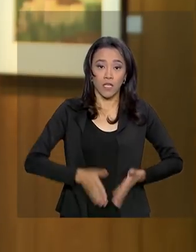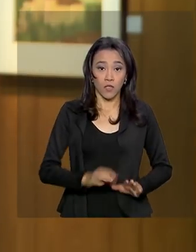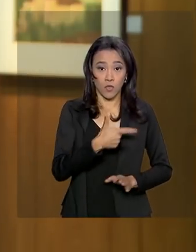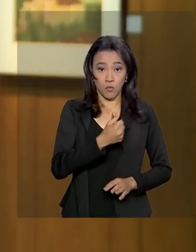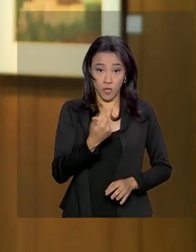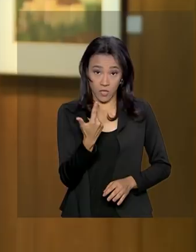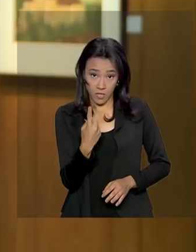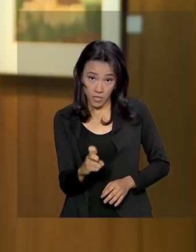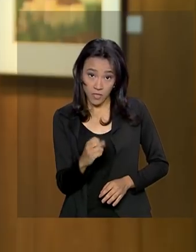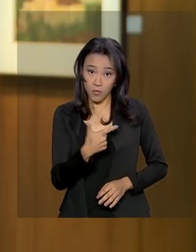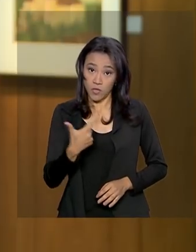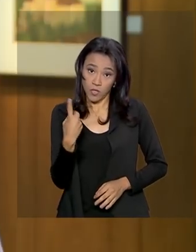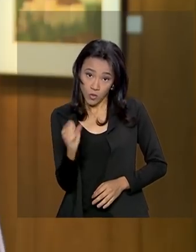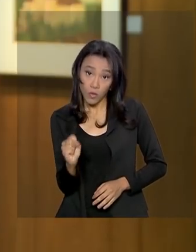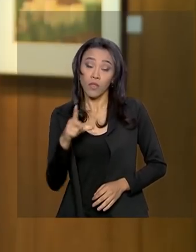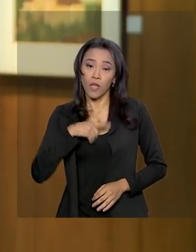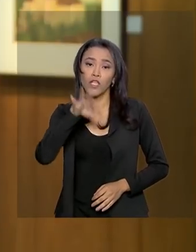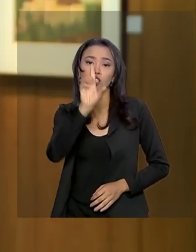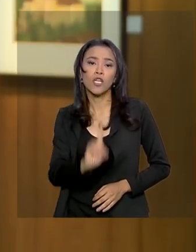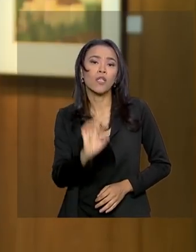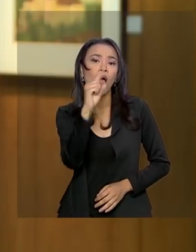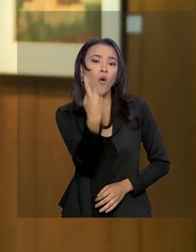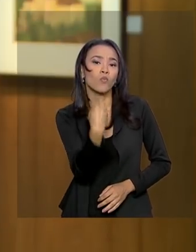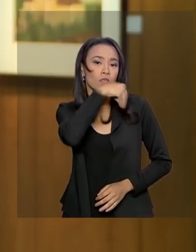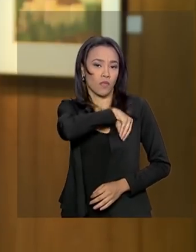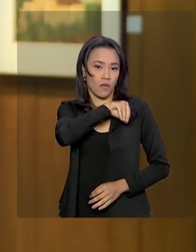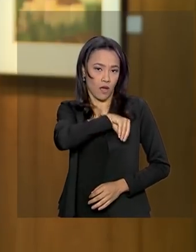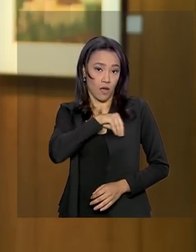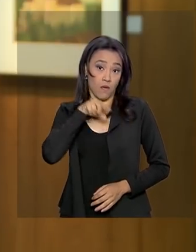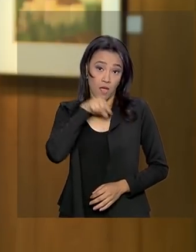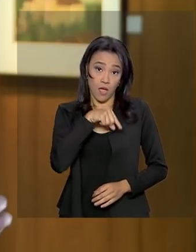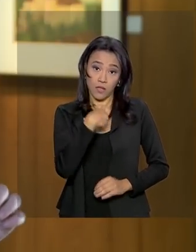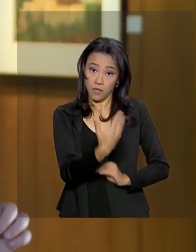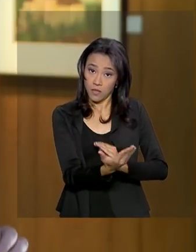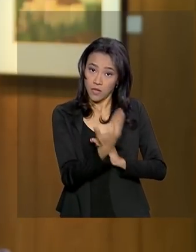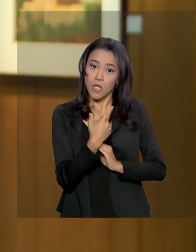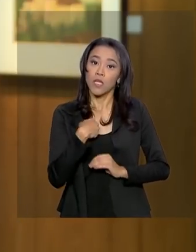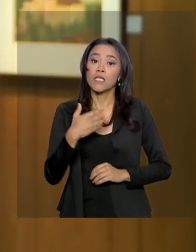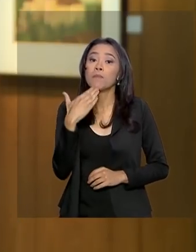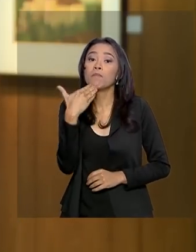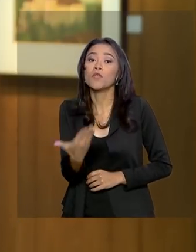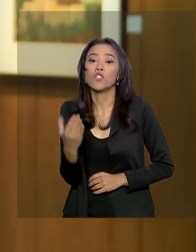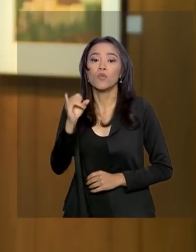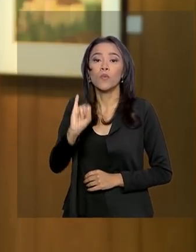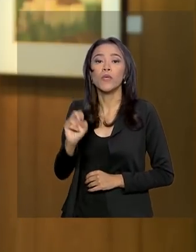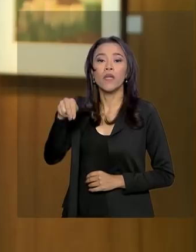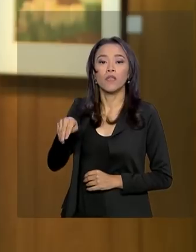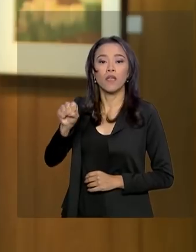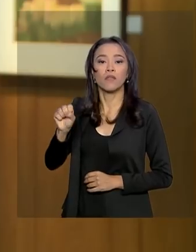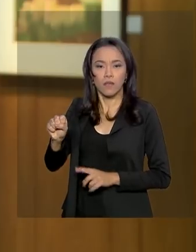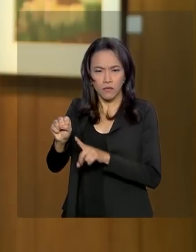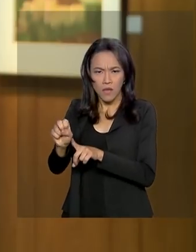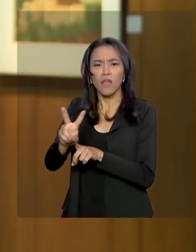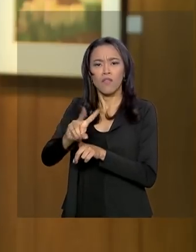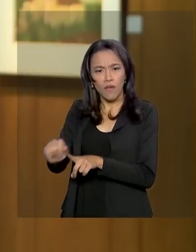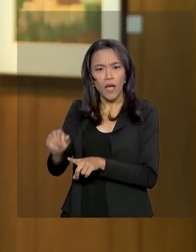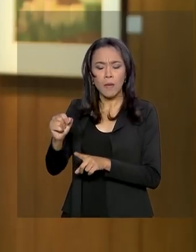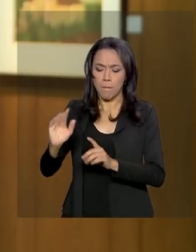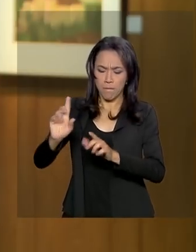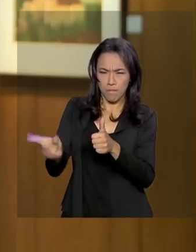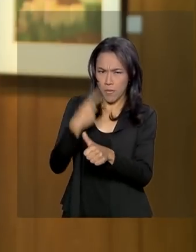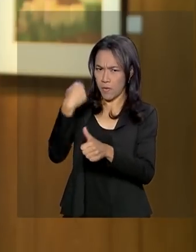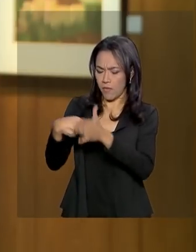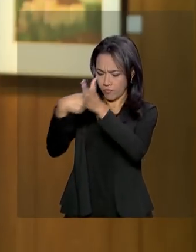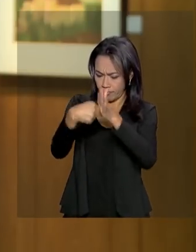pensão vitalícia de um salário mínimo. O benefício deverá ser pedido no INSS e será concedido após perícia